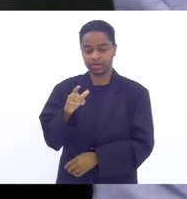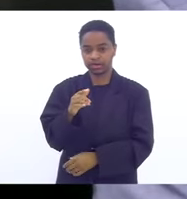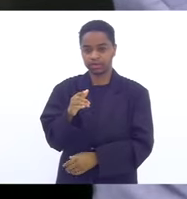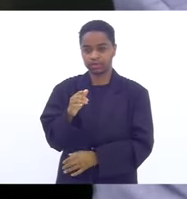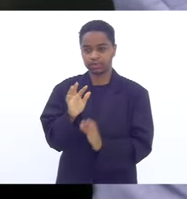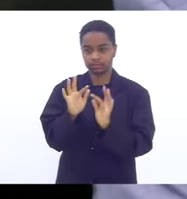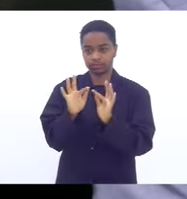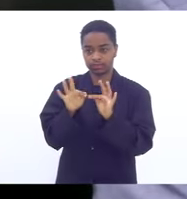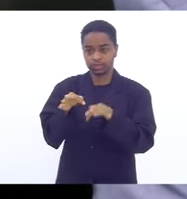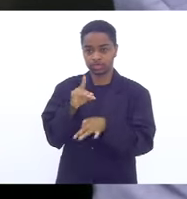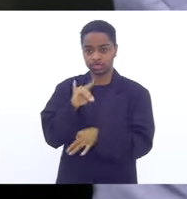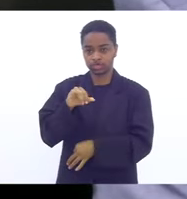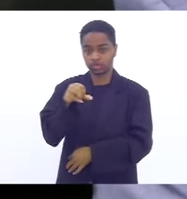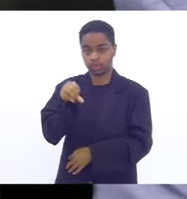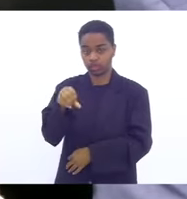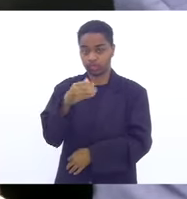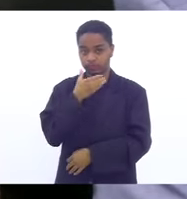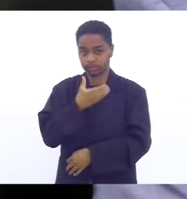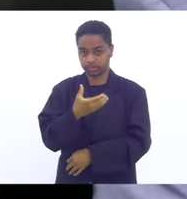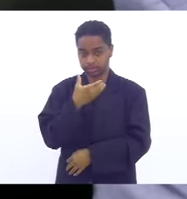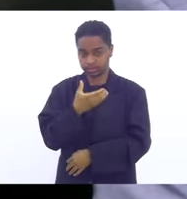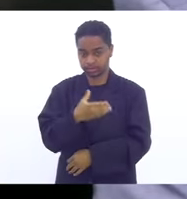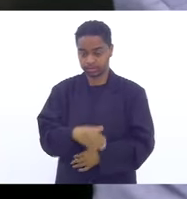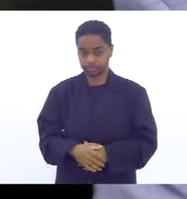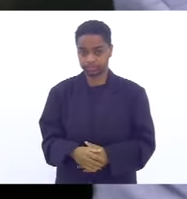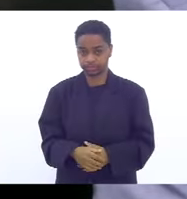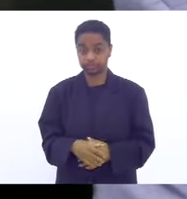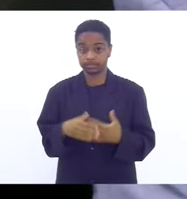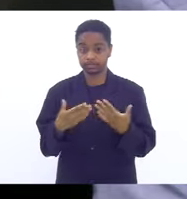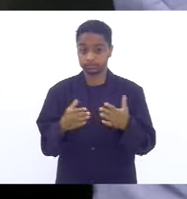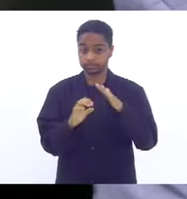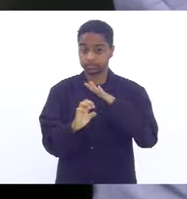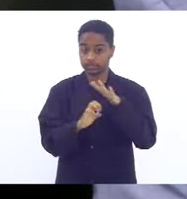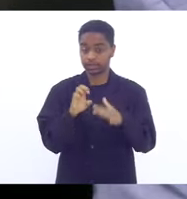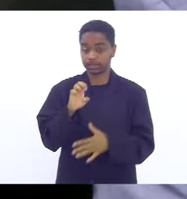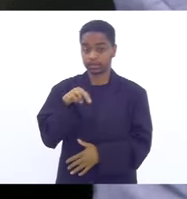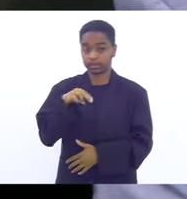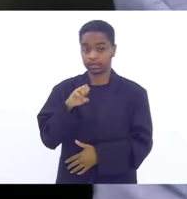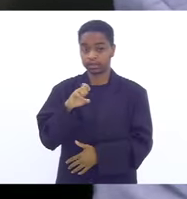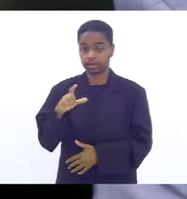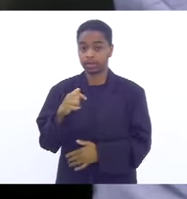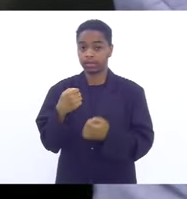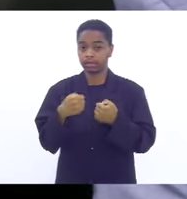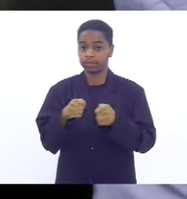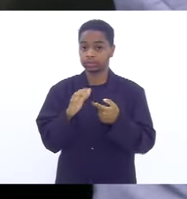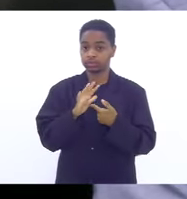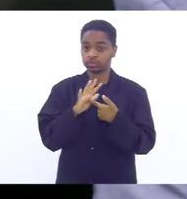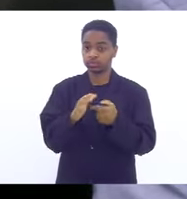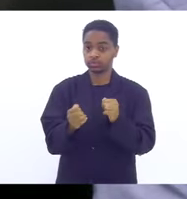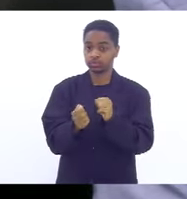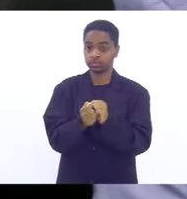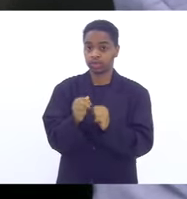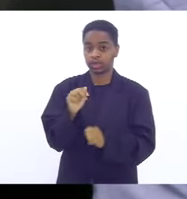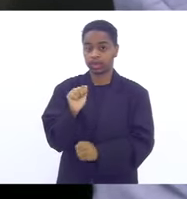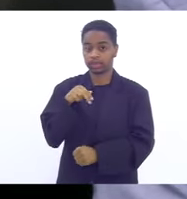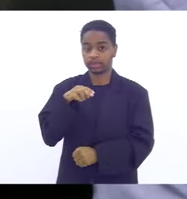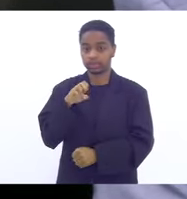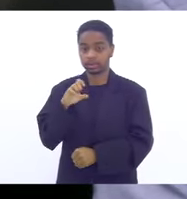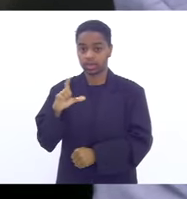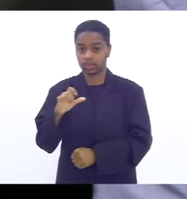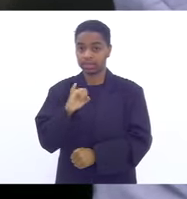dezembro. Ou seja, dia 9 de dezembro, a empresa Enel tem que manifestar, junto à ANEEL, o